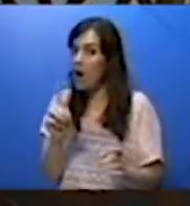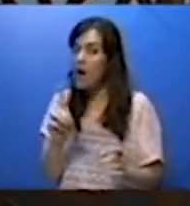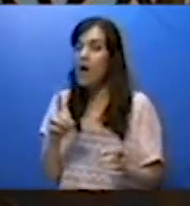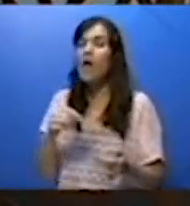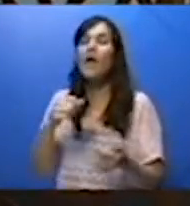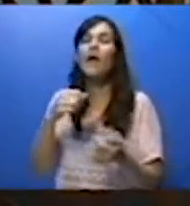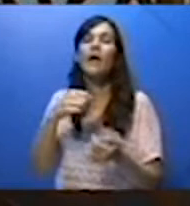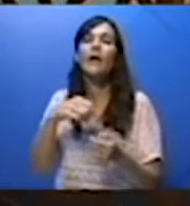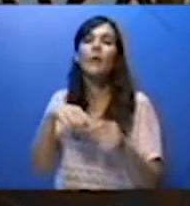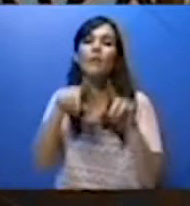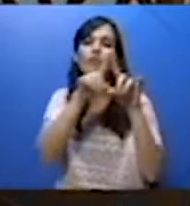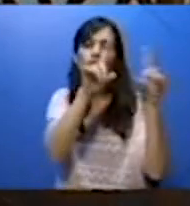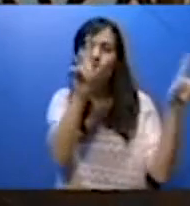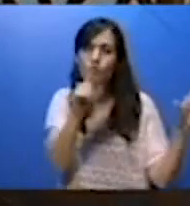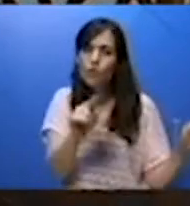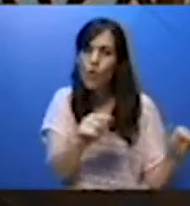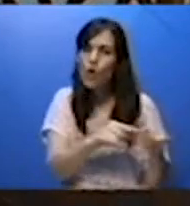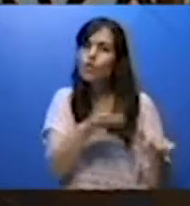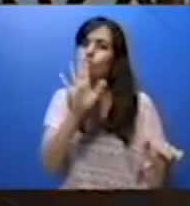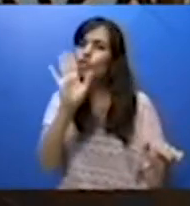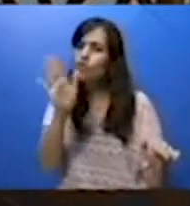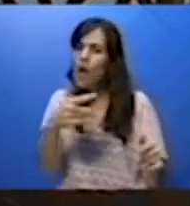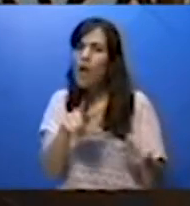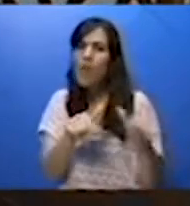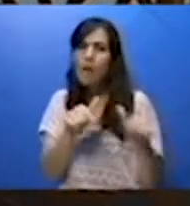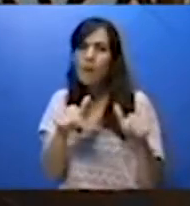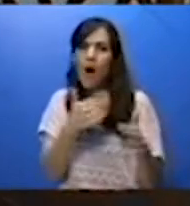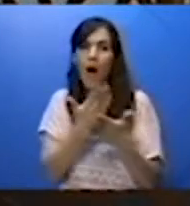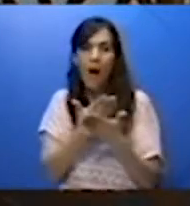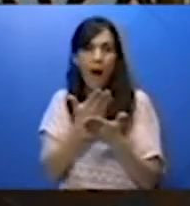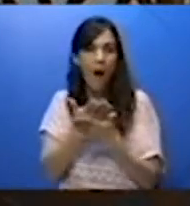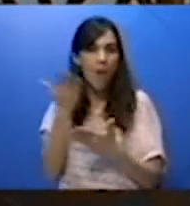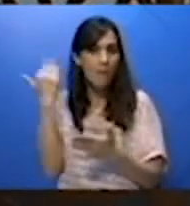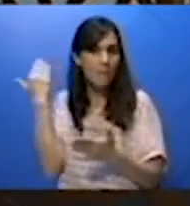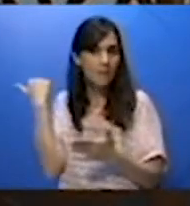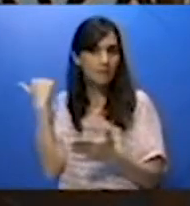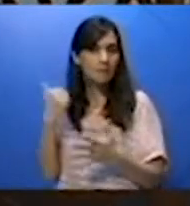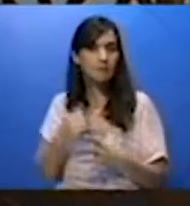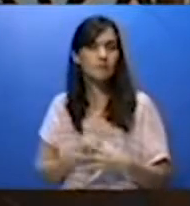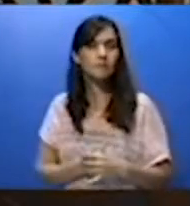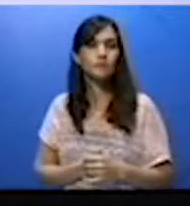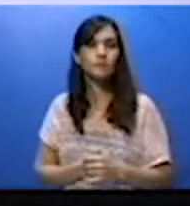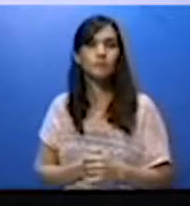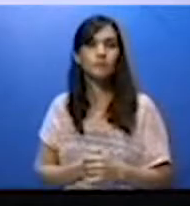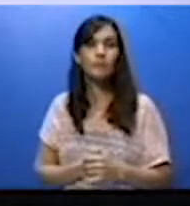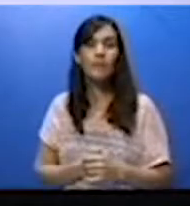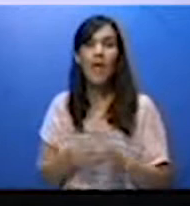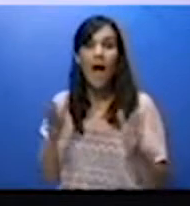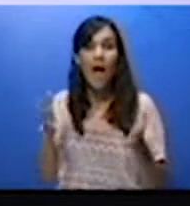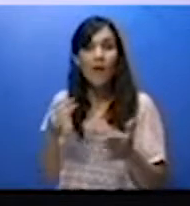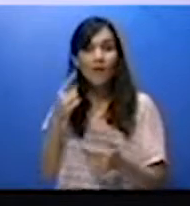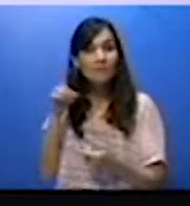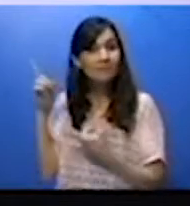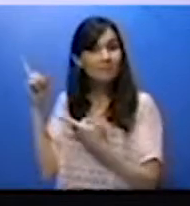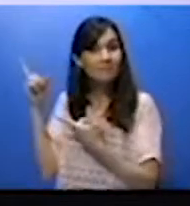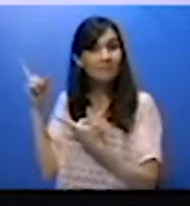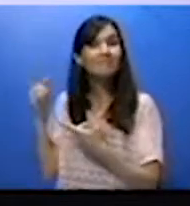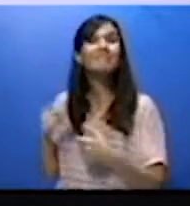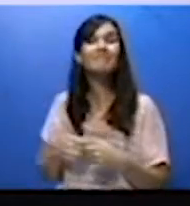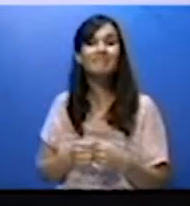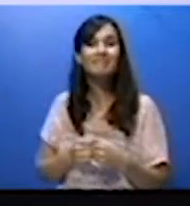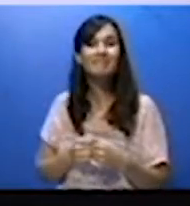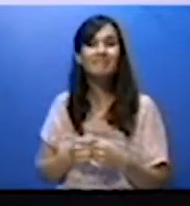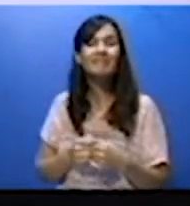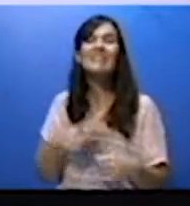é uma figura que nós já trabalhamos na aula anterior vamos em frente agora aqui nós